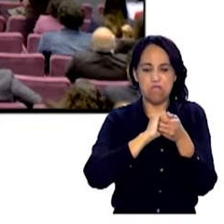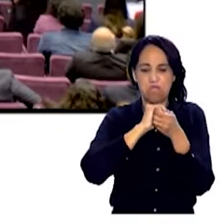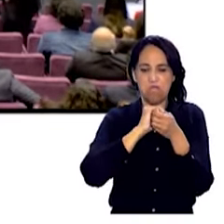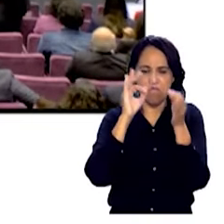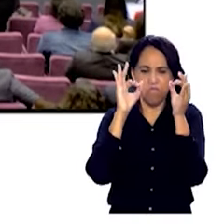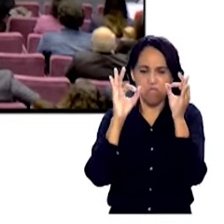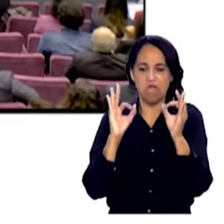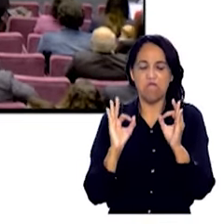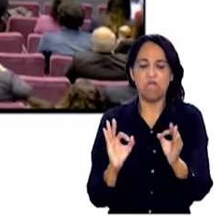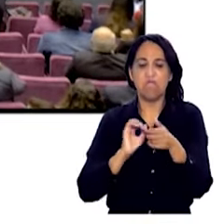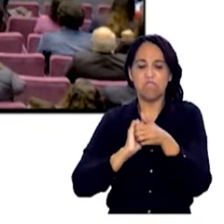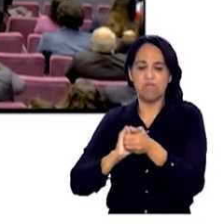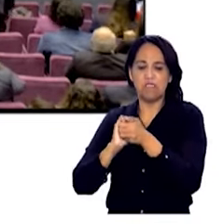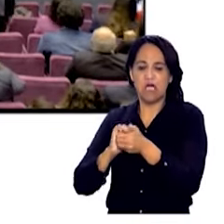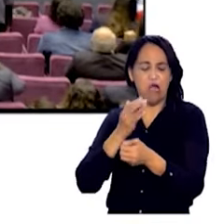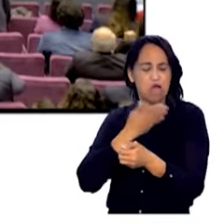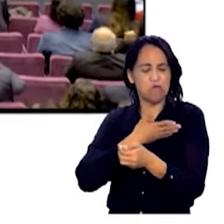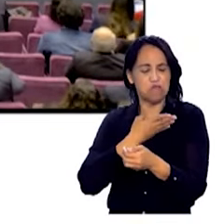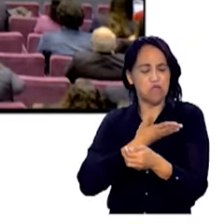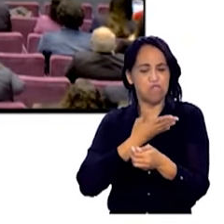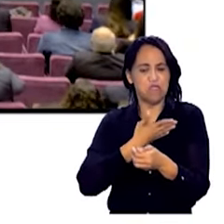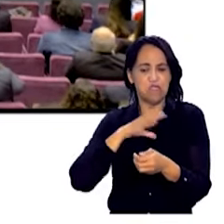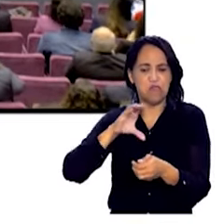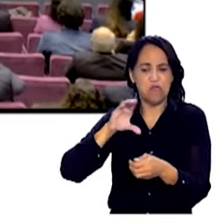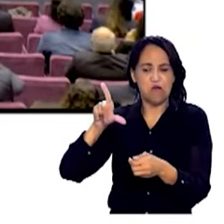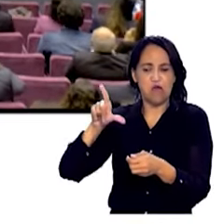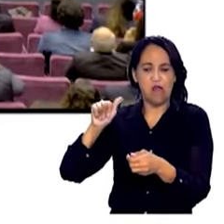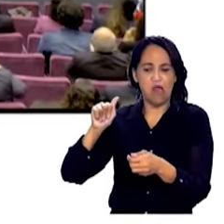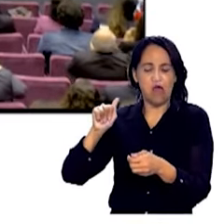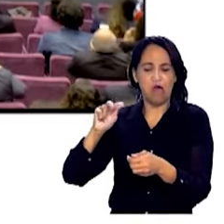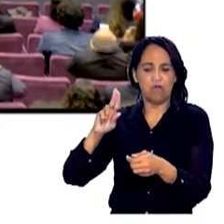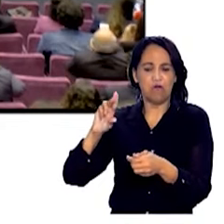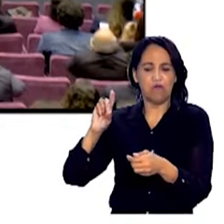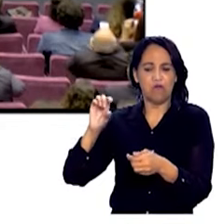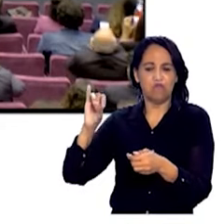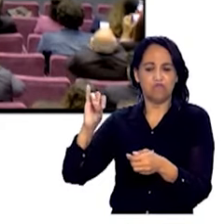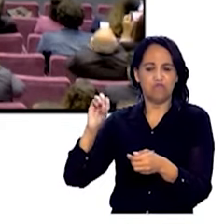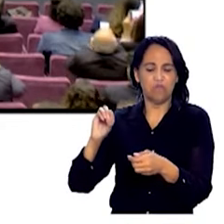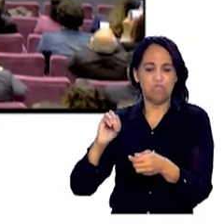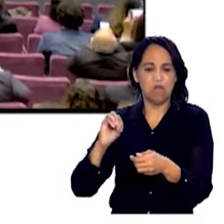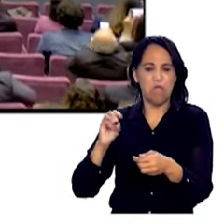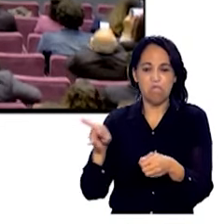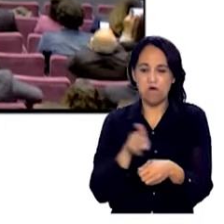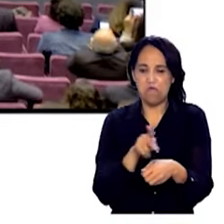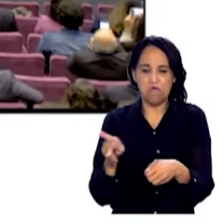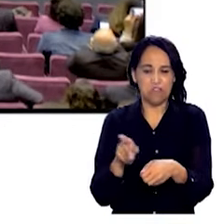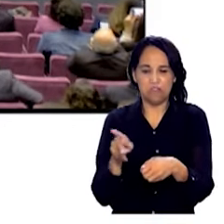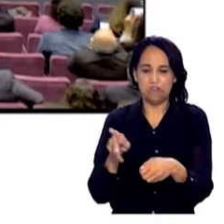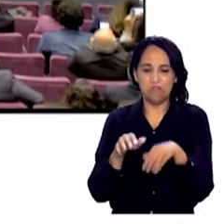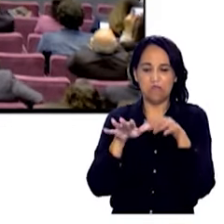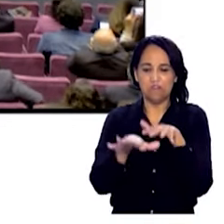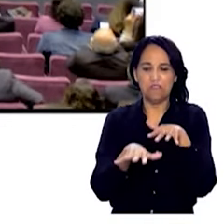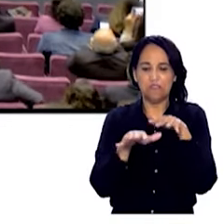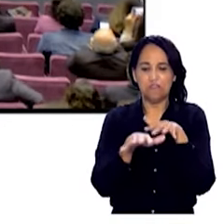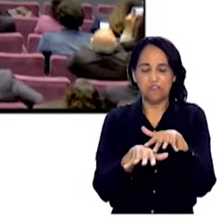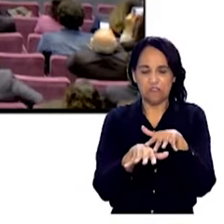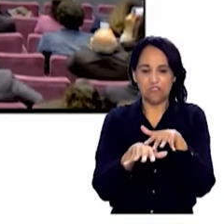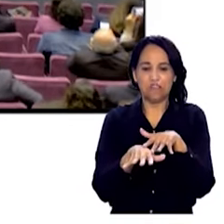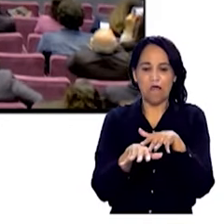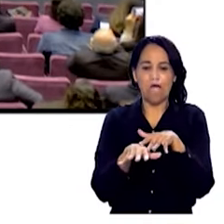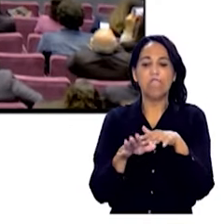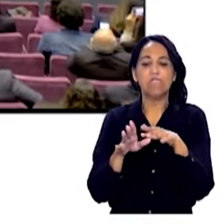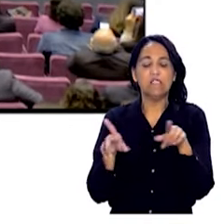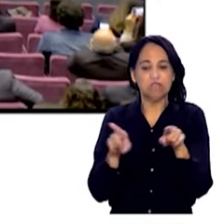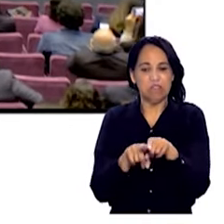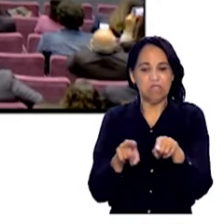quero cumprimentar meus queridos amigos Cláudio miquelão meu professor escocês não só em portoalegre mas também na Escócia meu